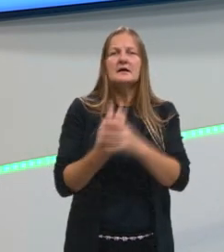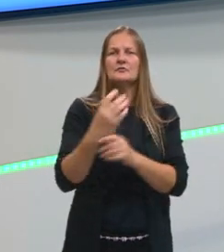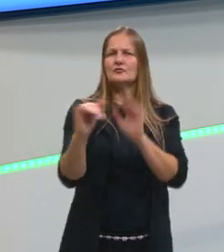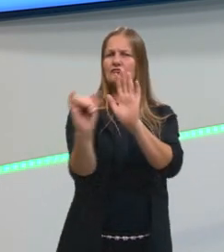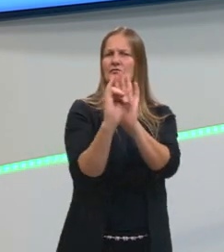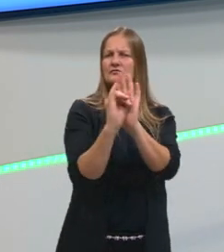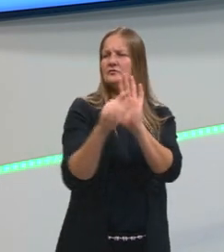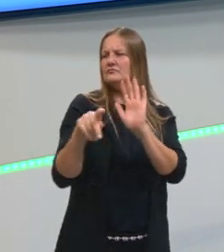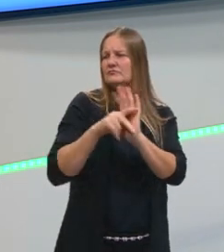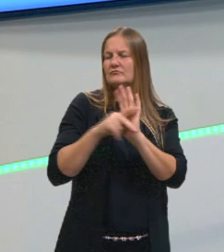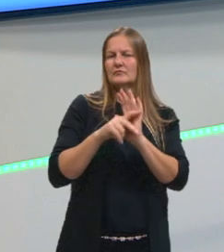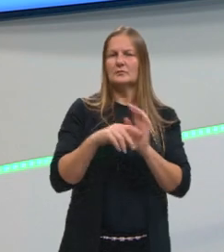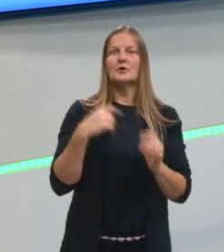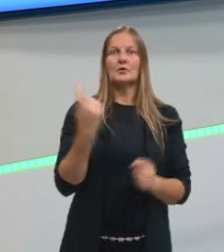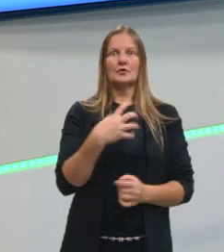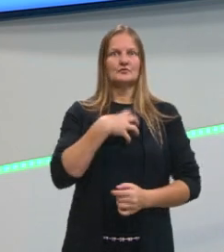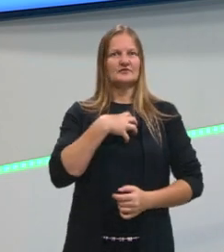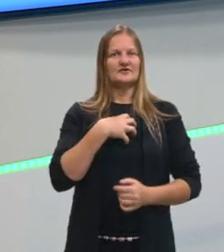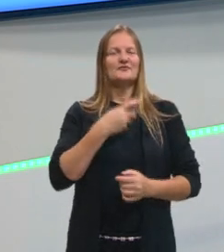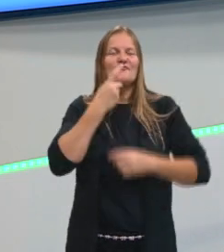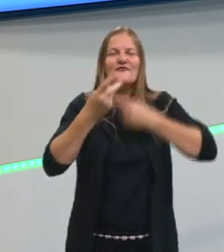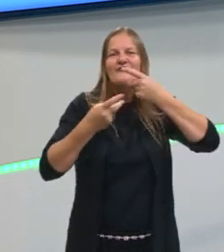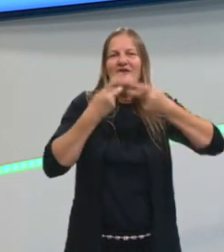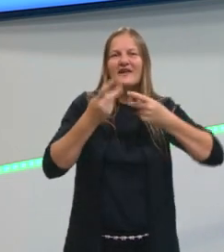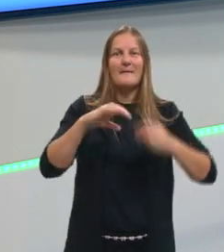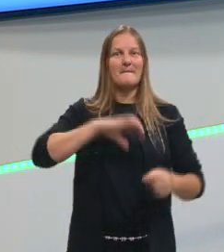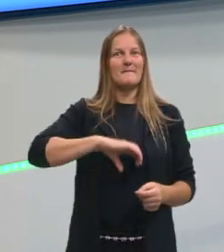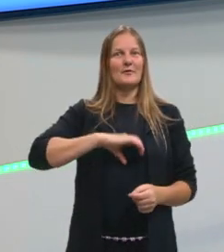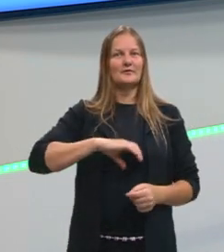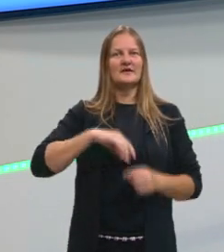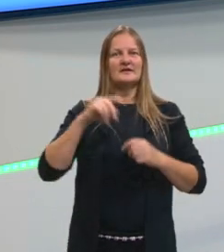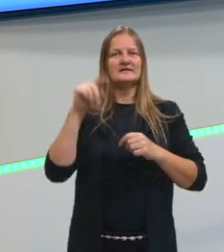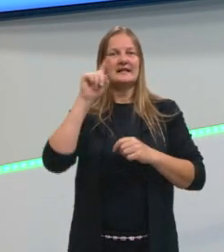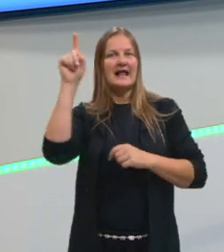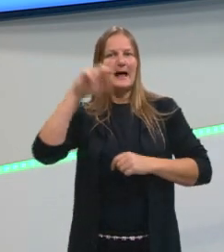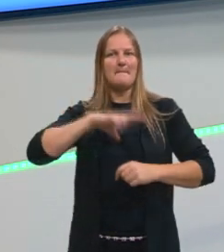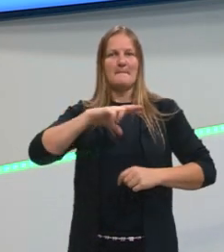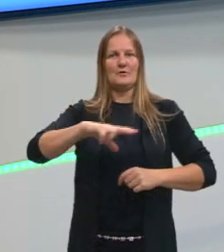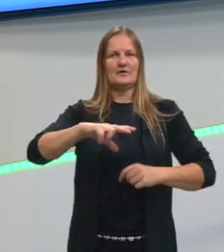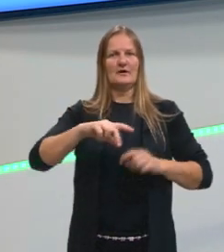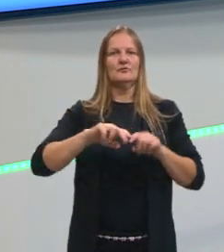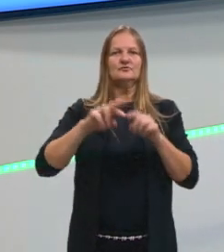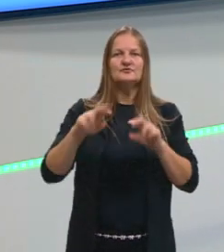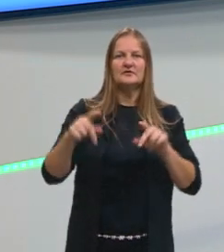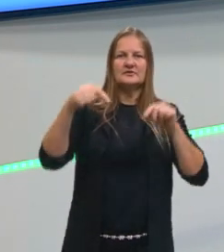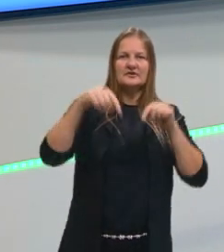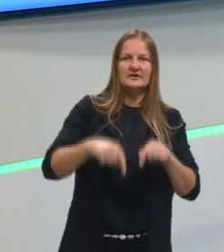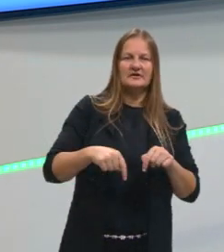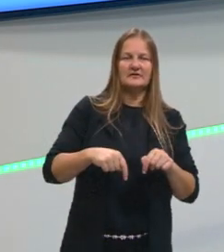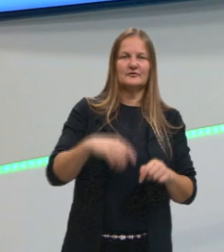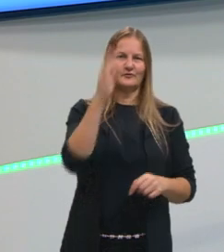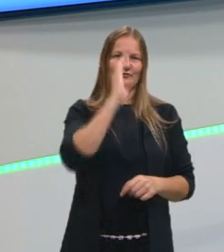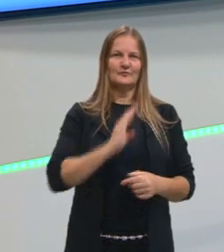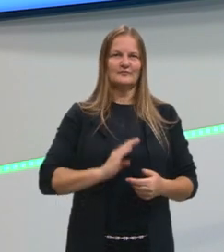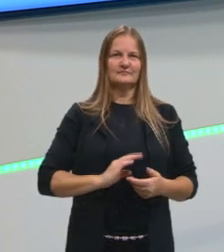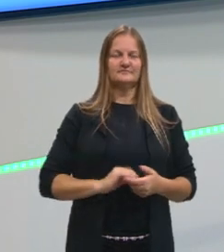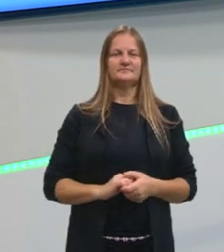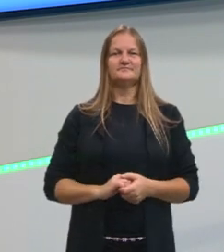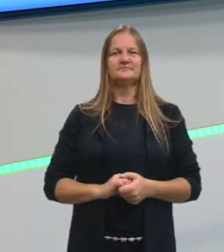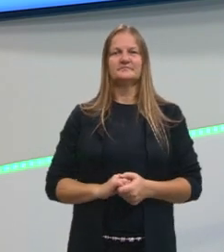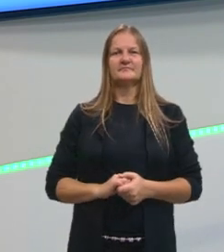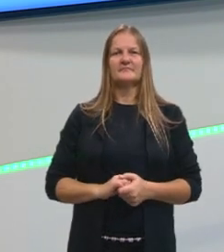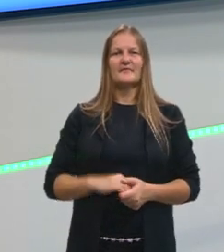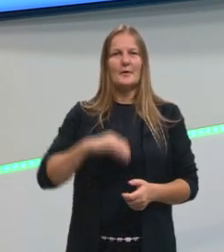uma identidade própria o nosso jeito próprio de falar o português o Portugal que será o português do Brasil Ok